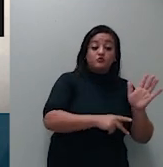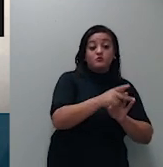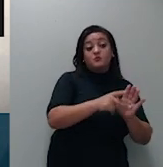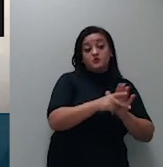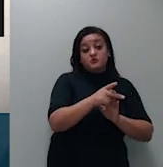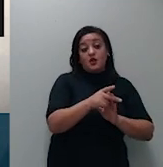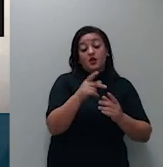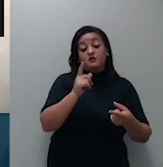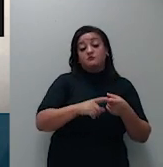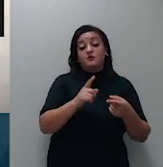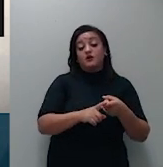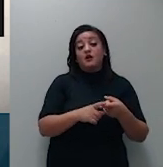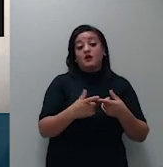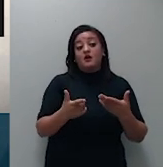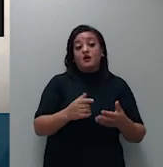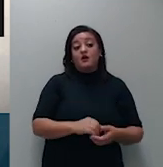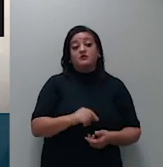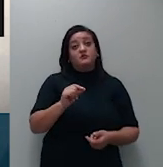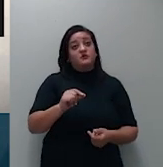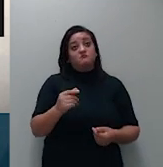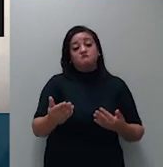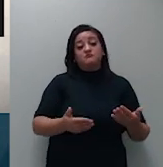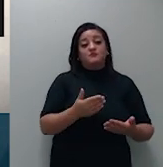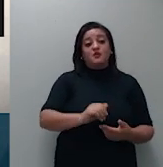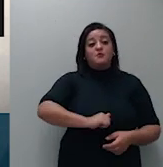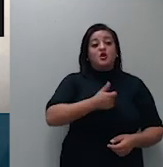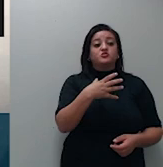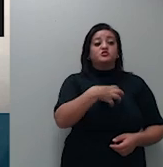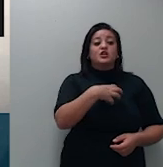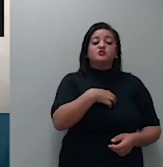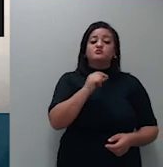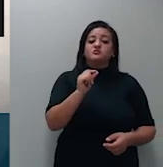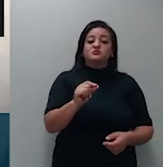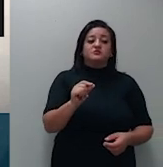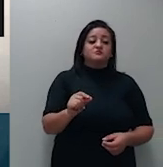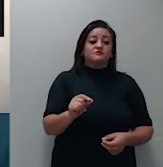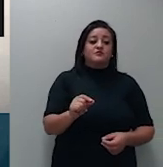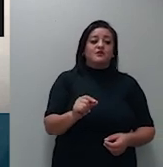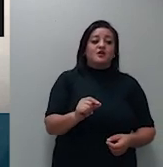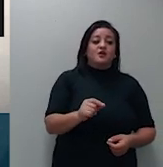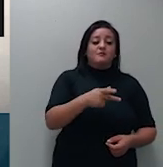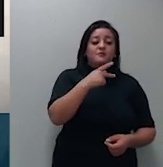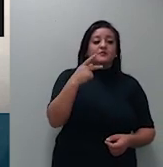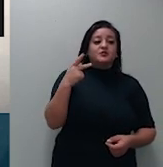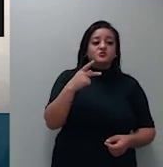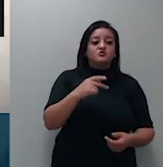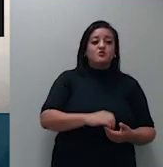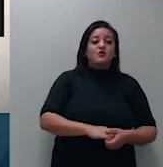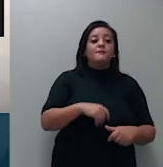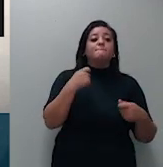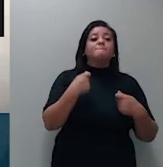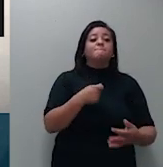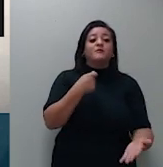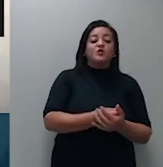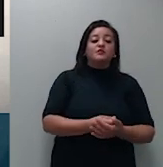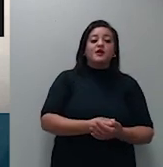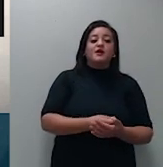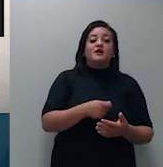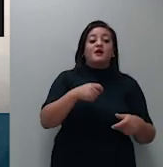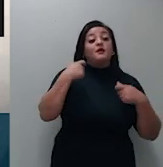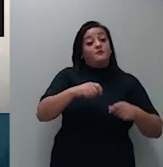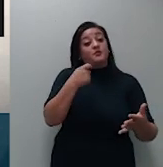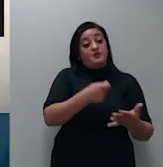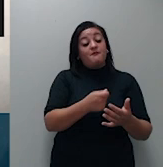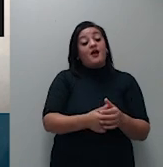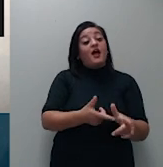acordo com o plano porque é assim que é a melhor fórmula para o credor para o devedor poder sair da